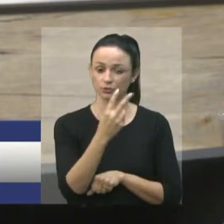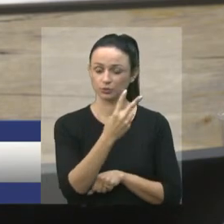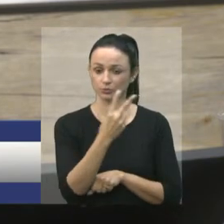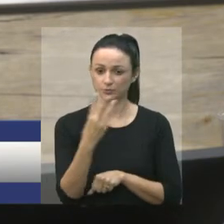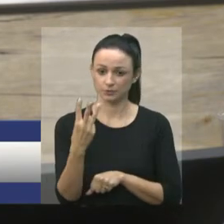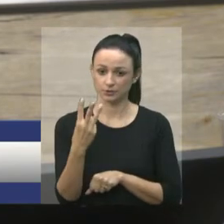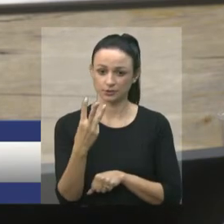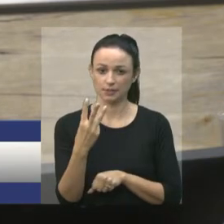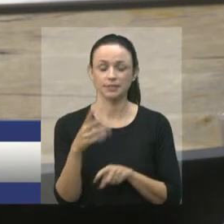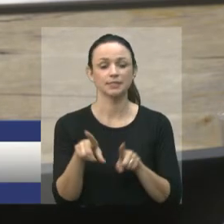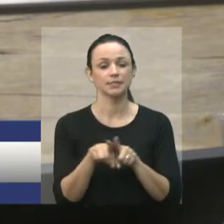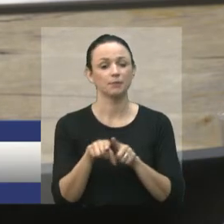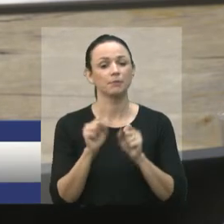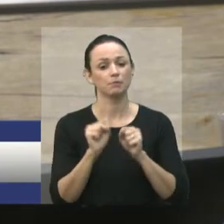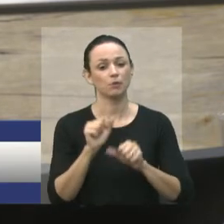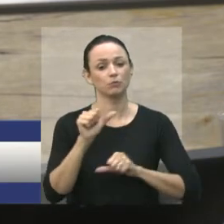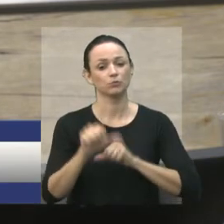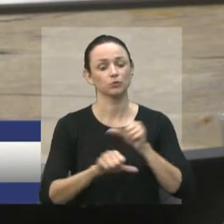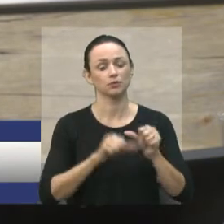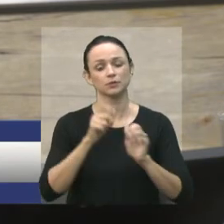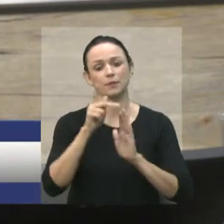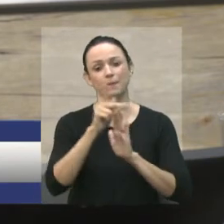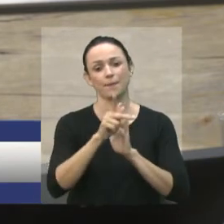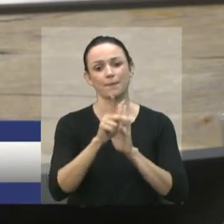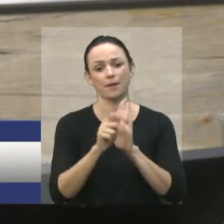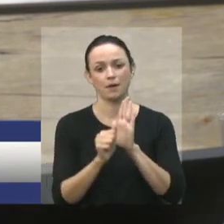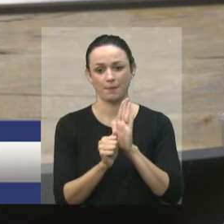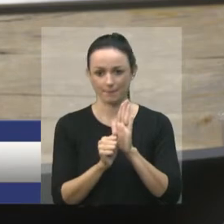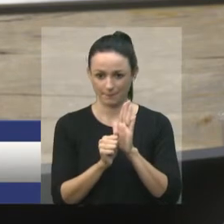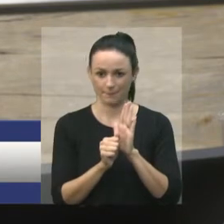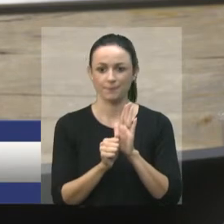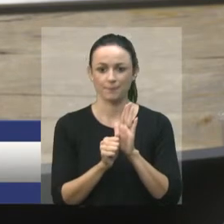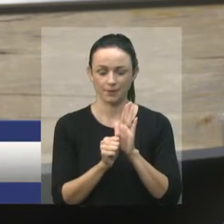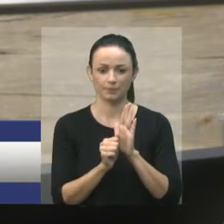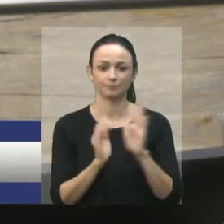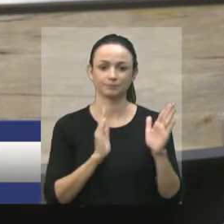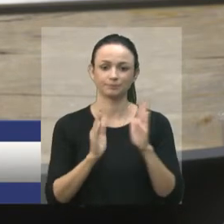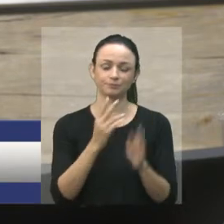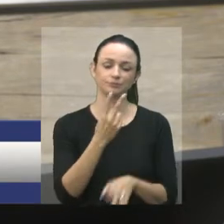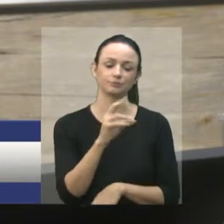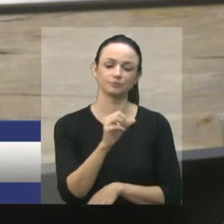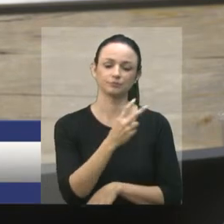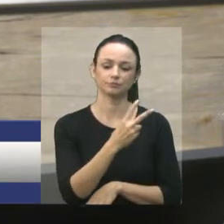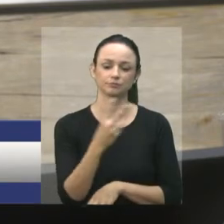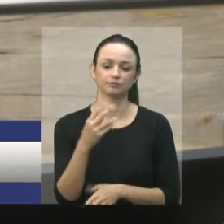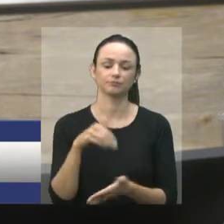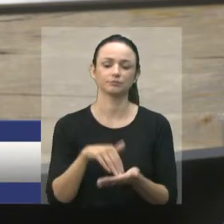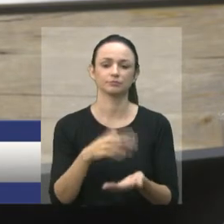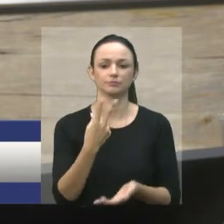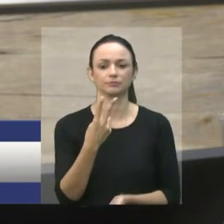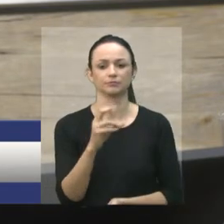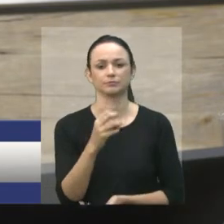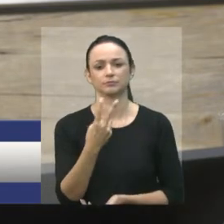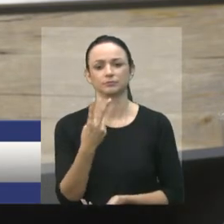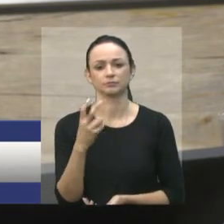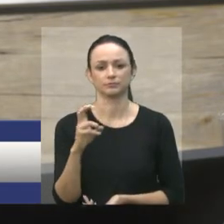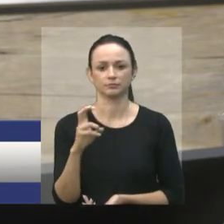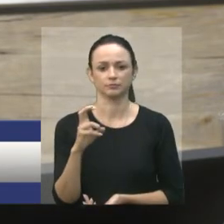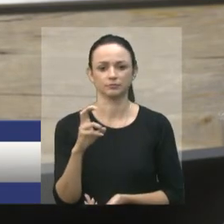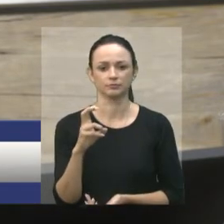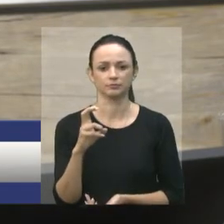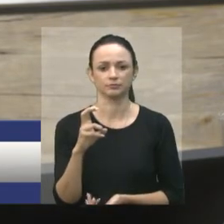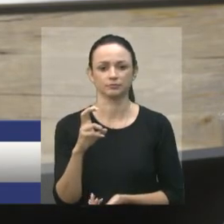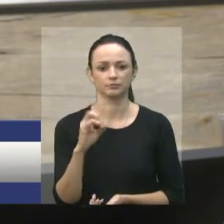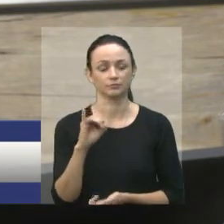de 2023, bem como promovidas as alterações no plano plurianual para o período de 2022 a